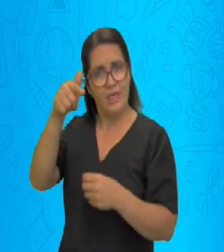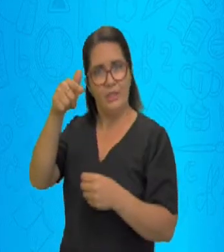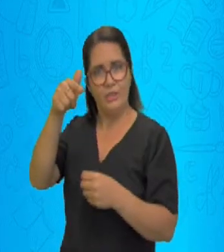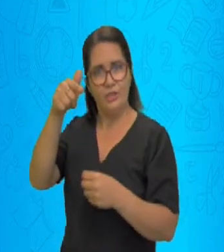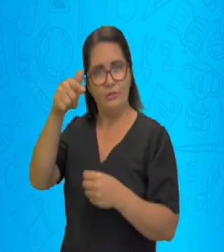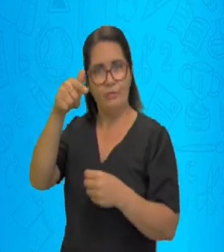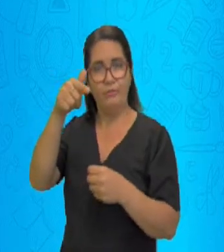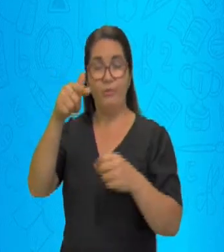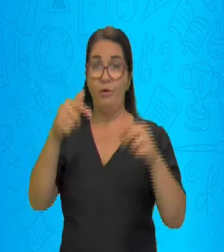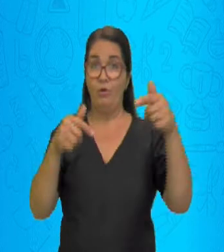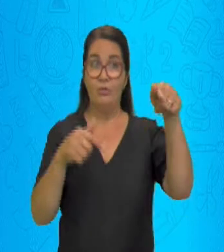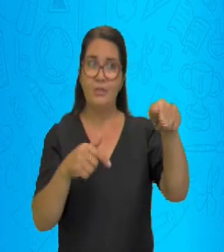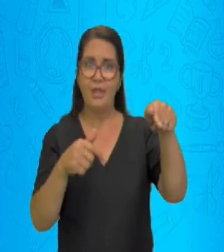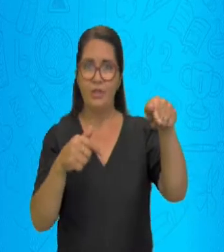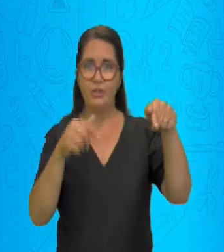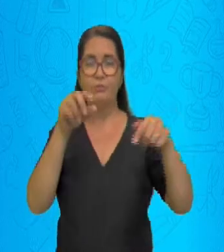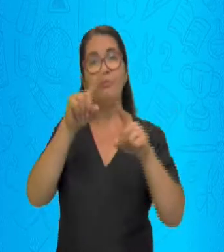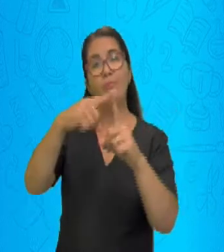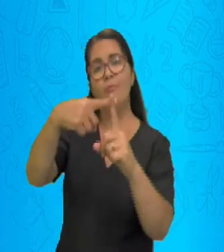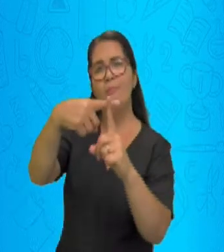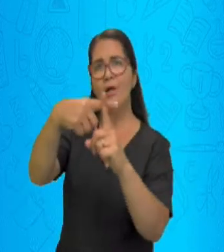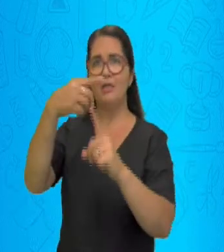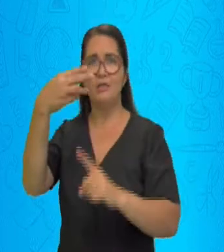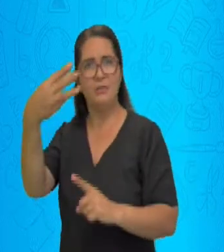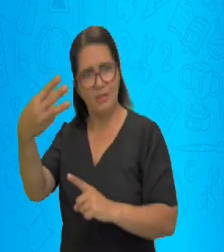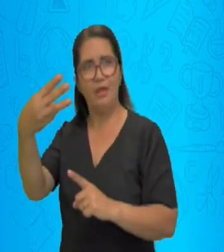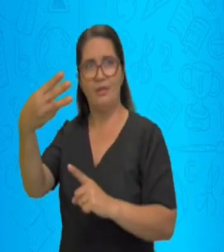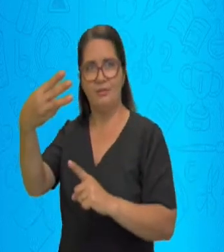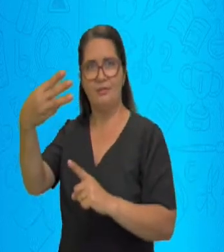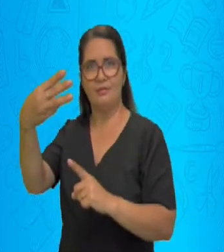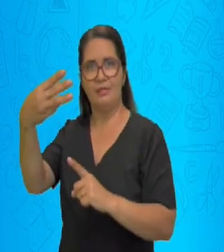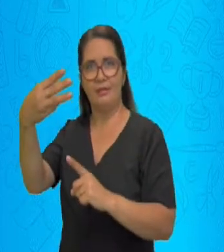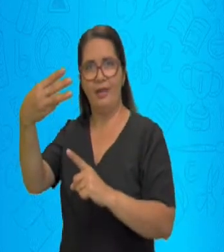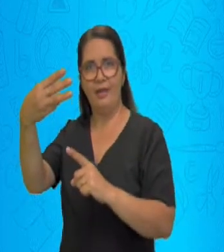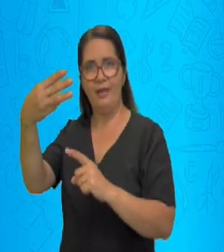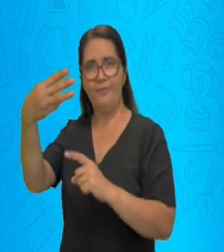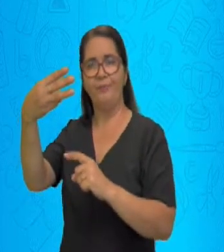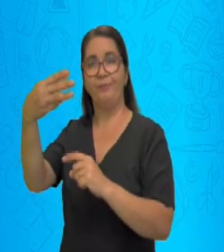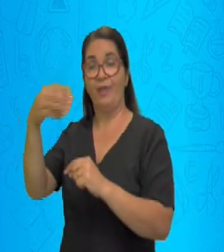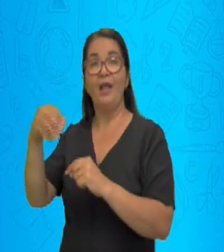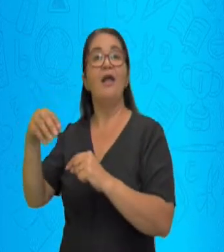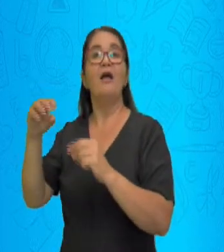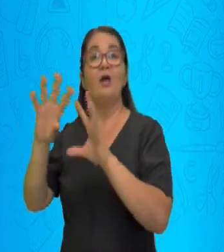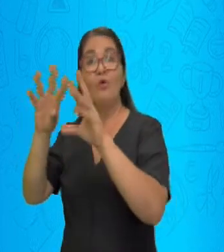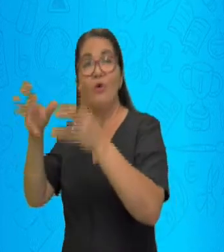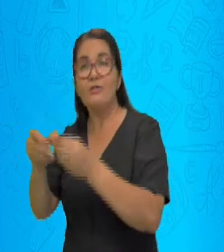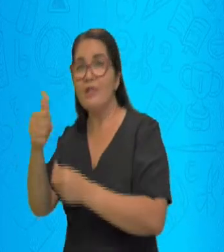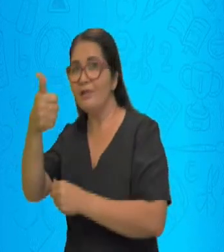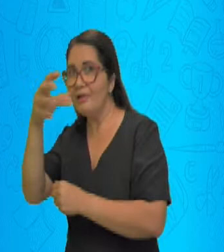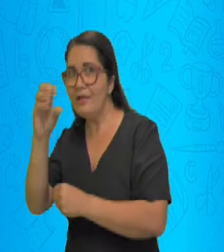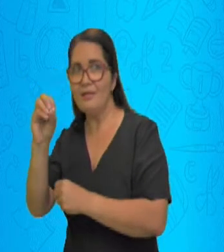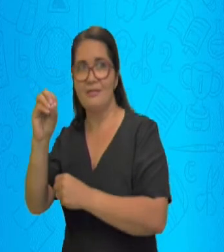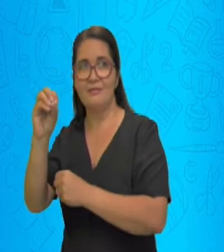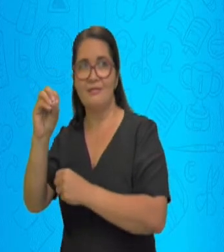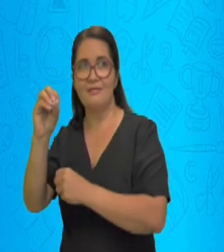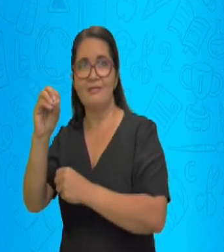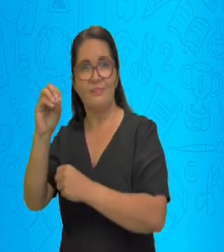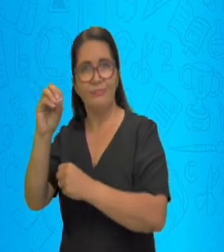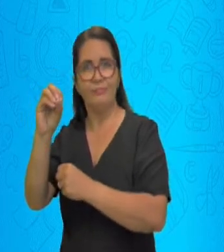3, eu tenho o resultado 10. Alterando as parcelas de posição, coloquei o 3 na frente. Olha, ele